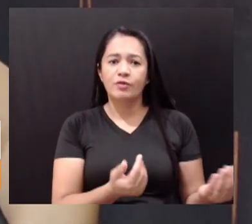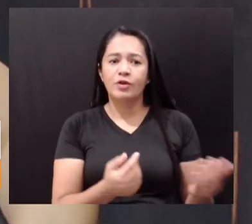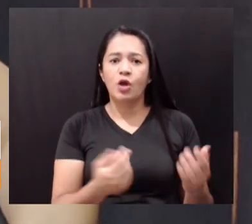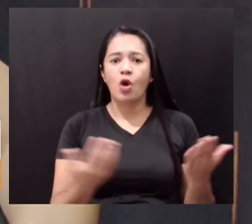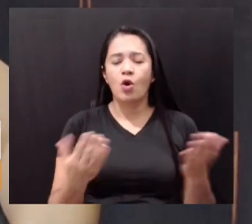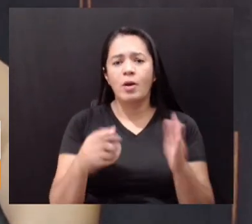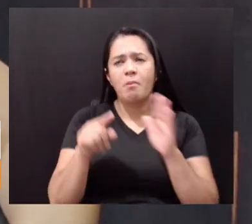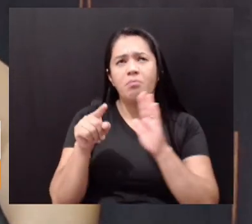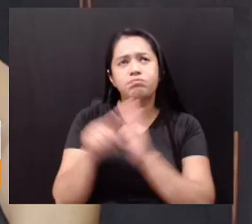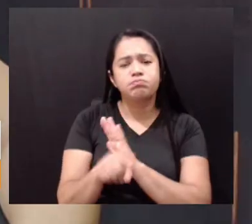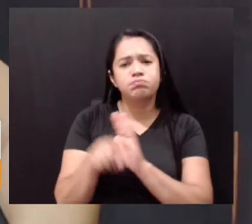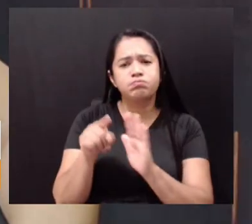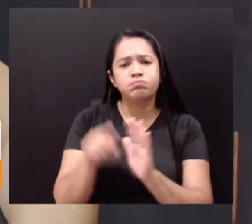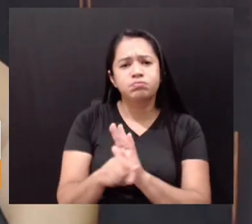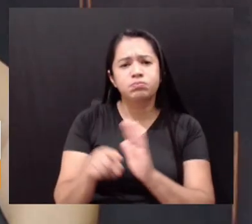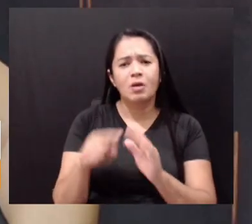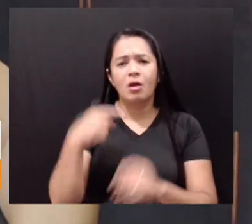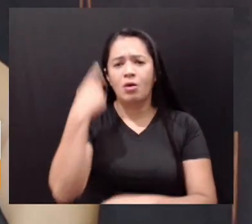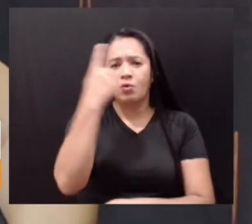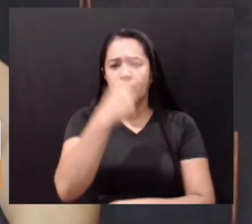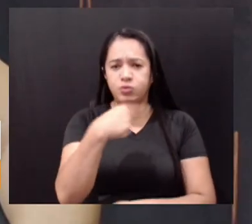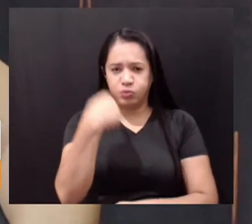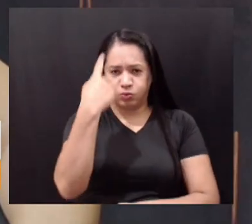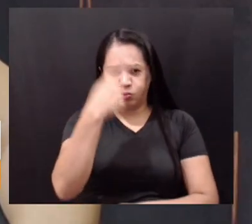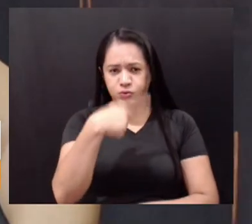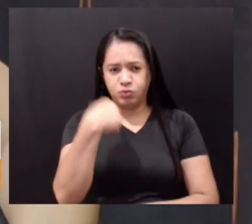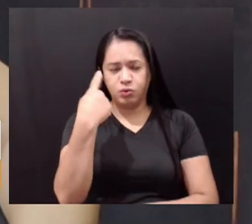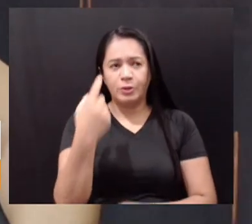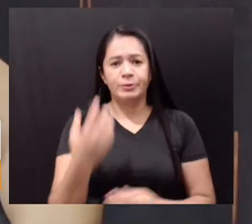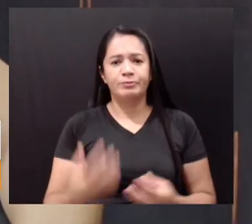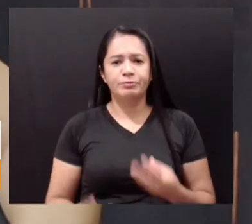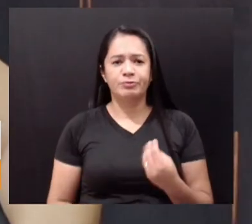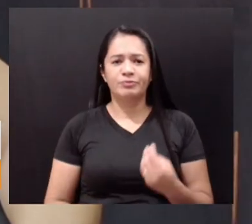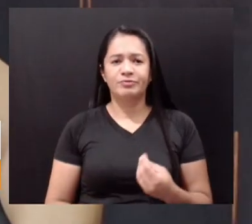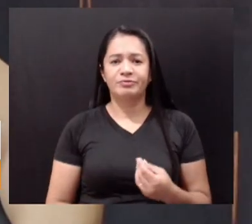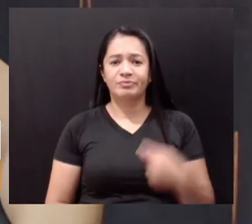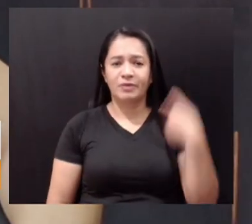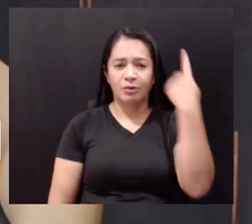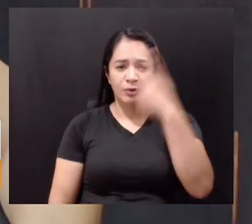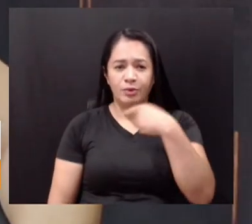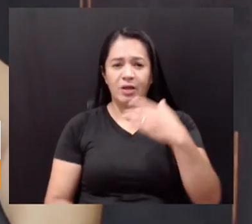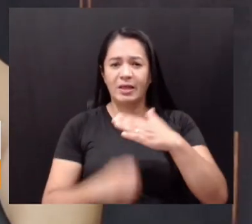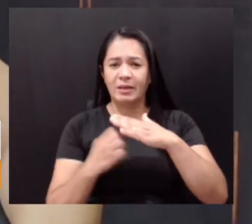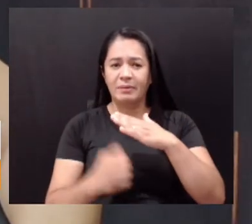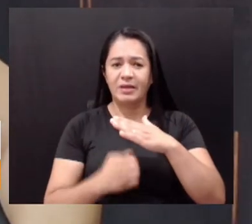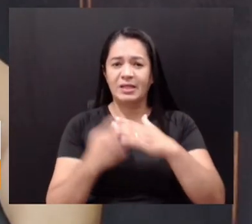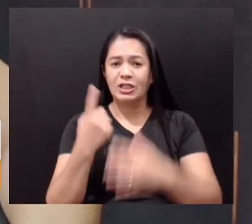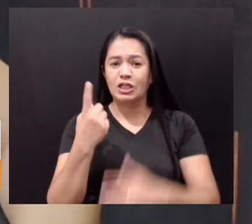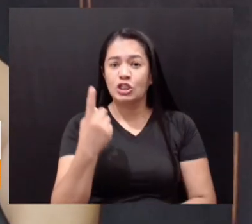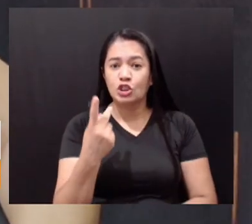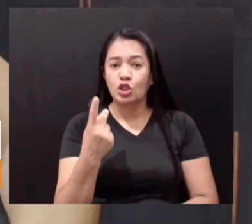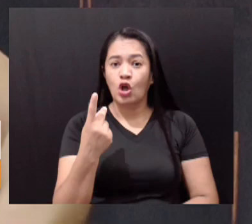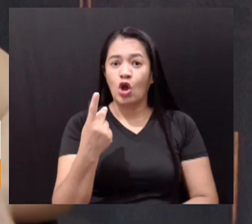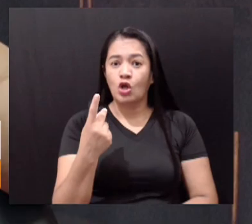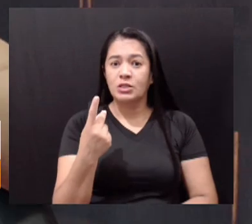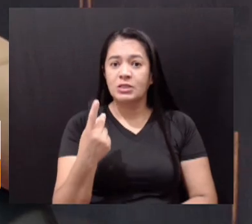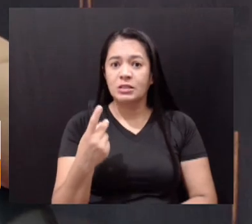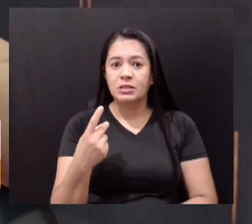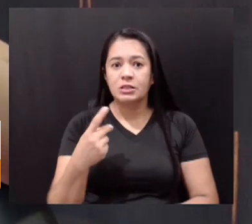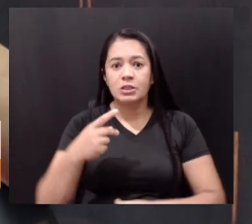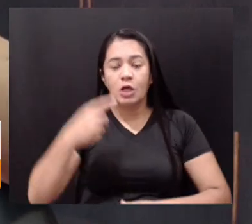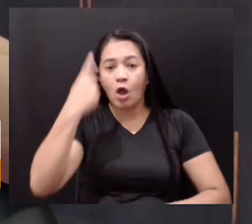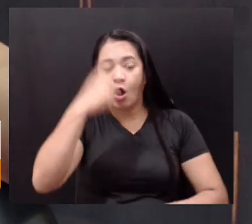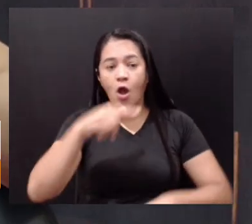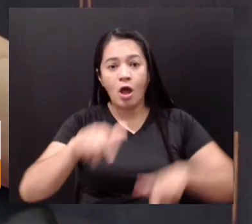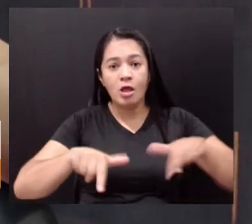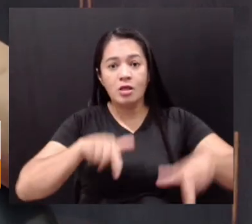carga horária, muitas vezes, que é excessiva das empresas, de 12, 14 horas de trabalho. Então eles trazem uma